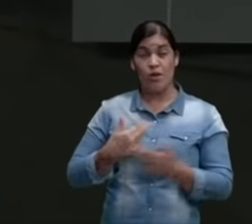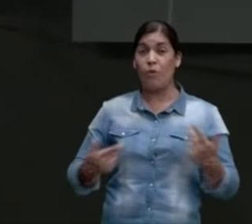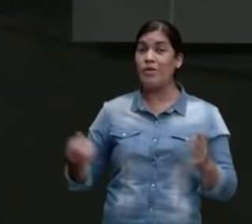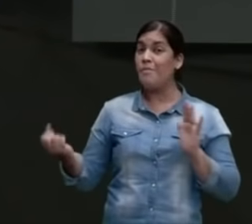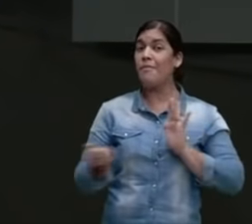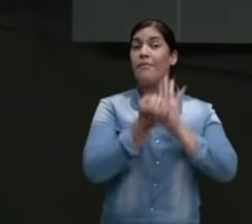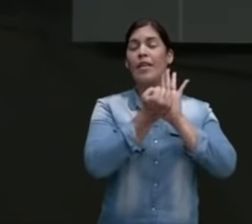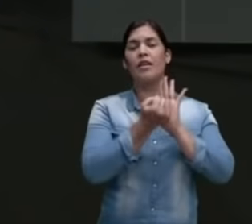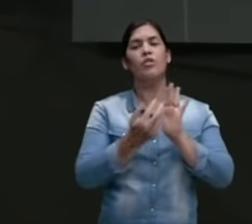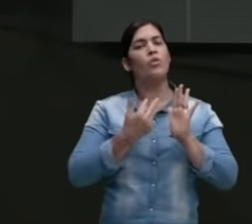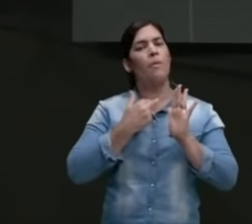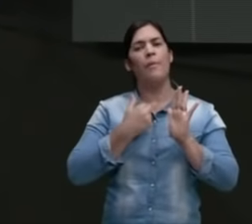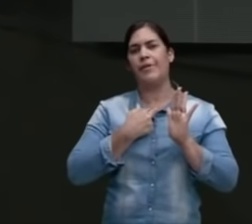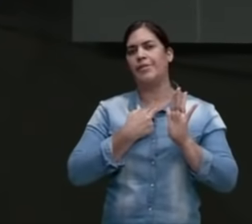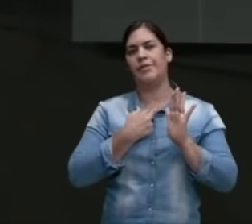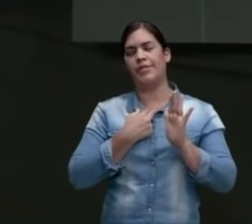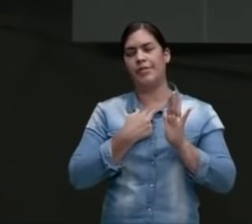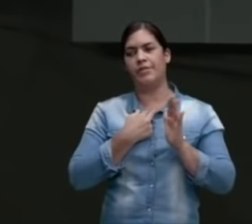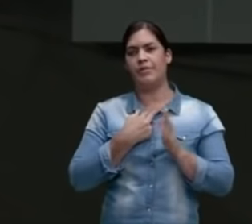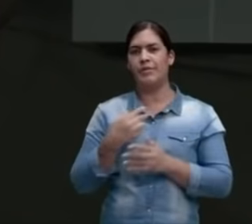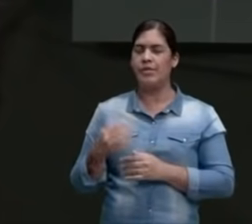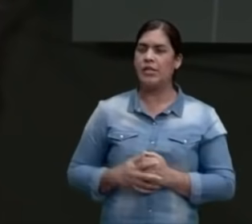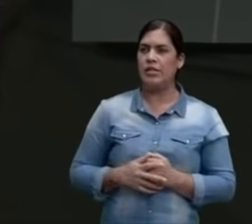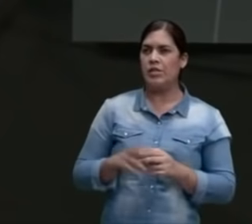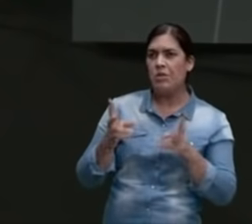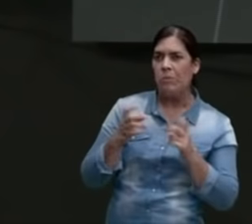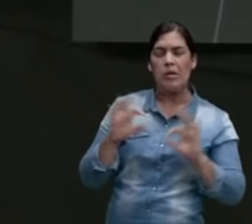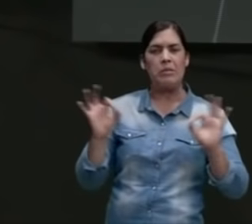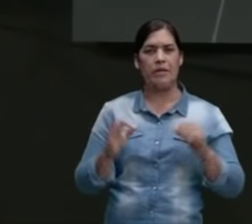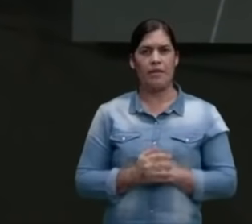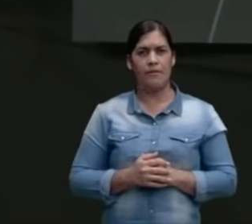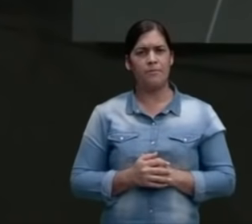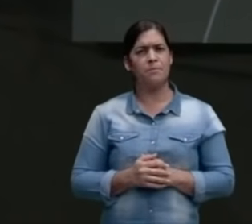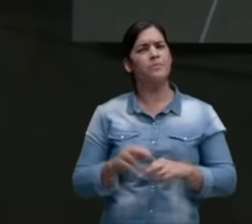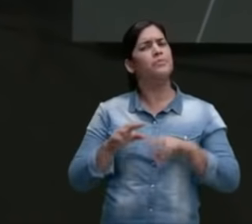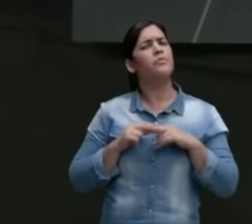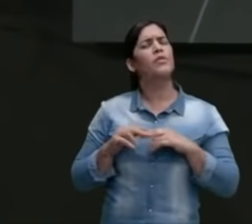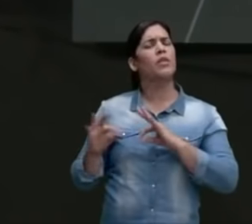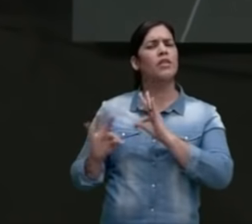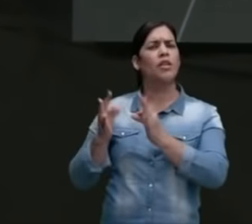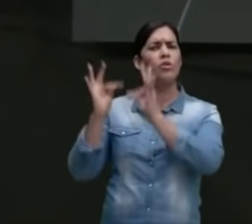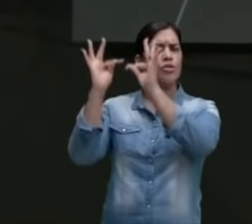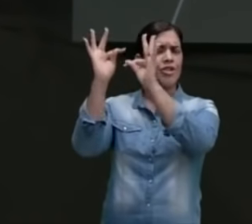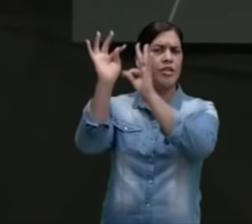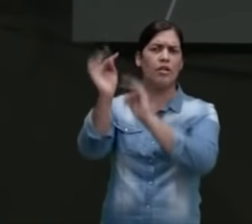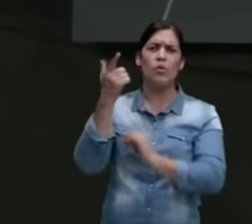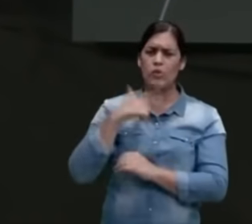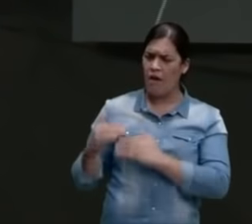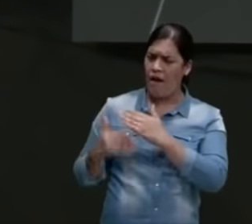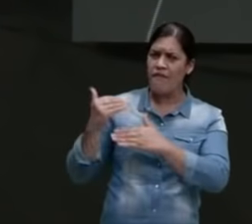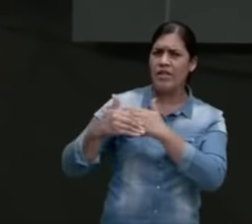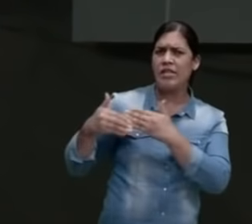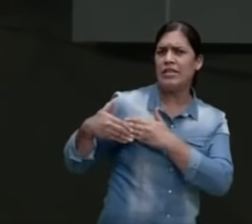pode passar despercebido. E por que será que a tecnologia ela tem avançado em tão